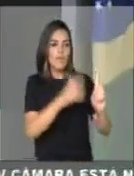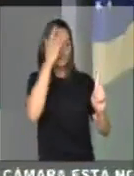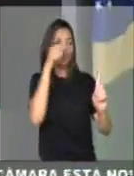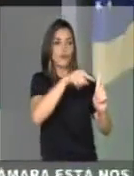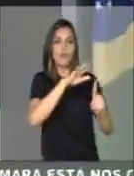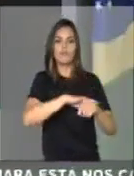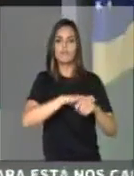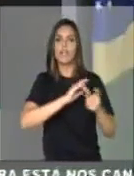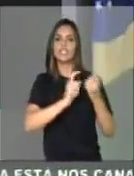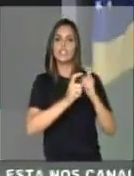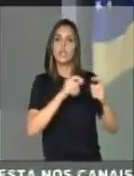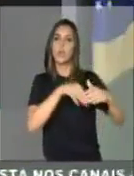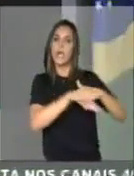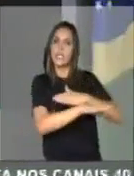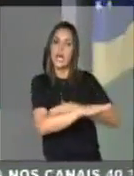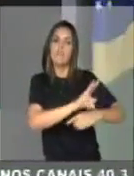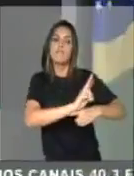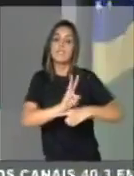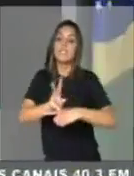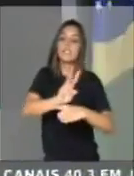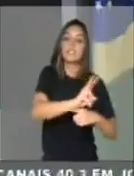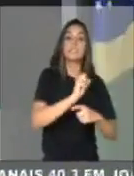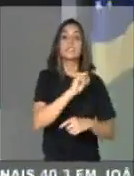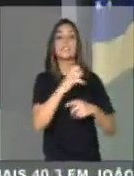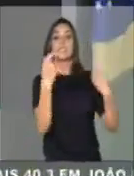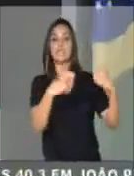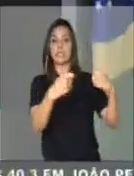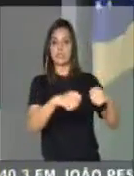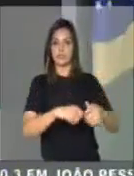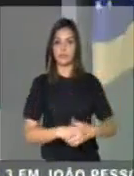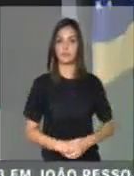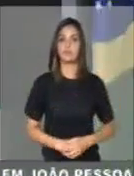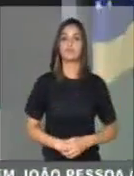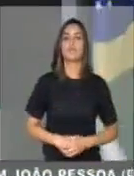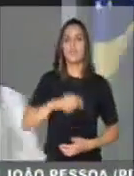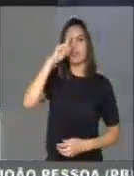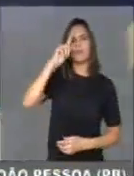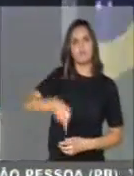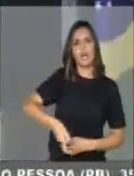para administrá-los, guardá-los ou custodiá-los, quando necessário,